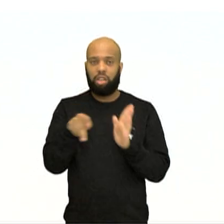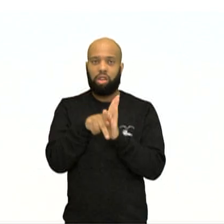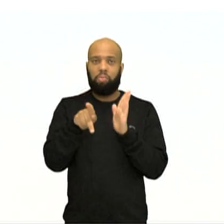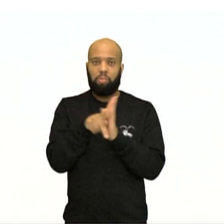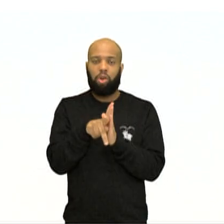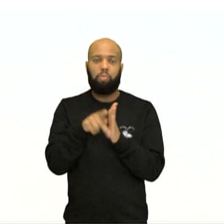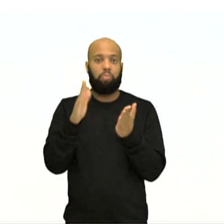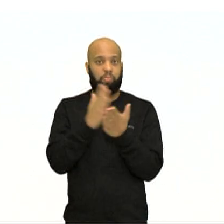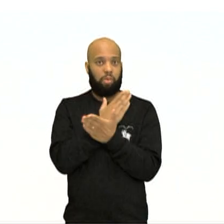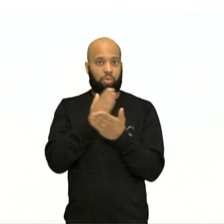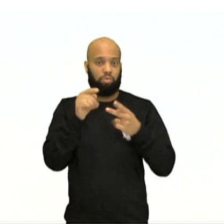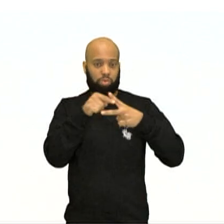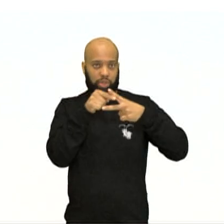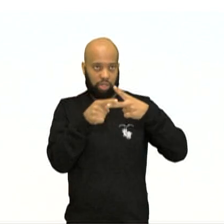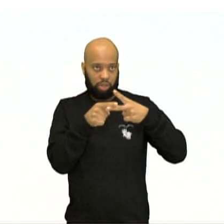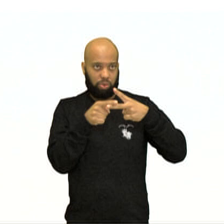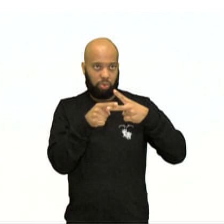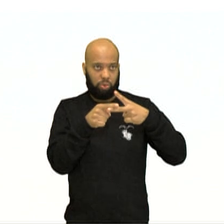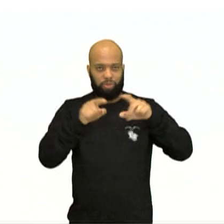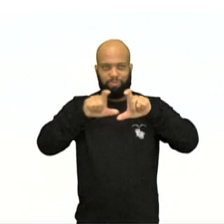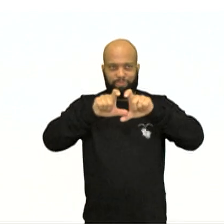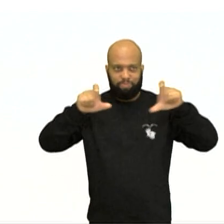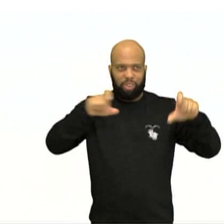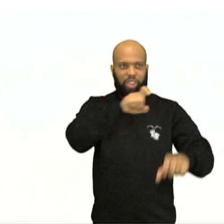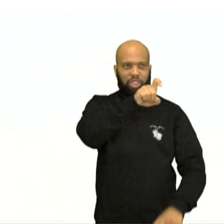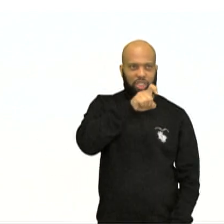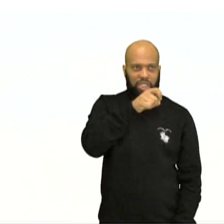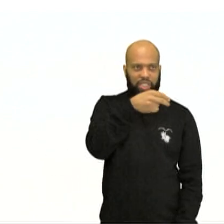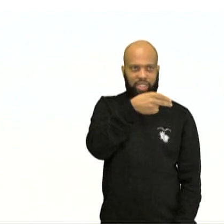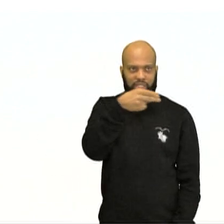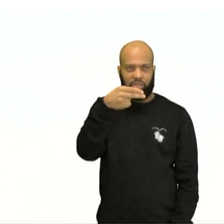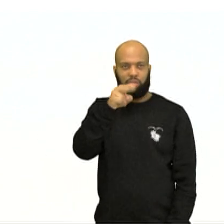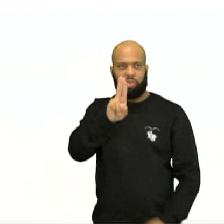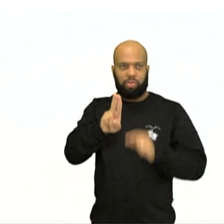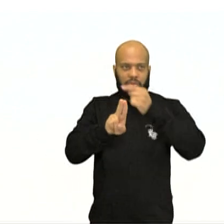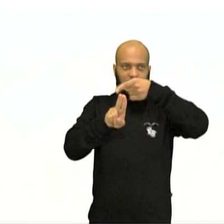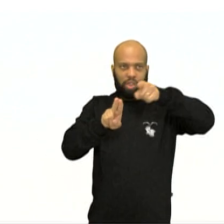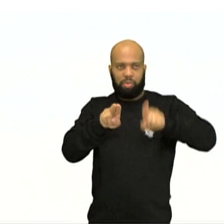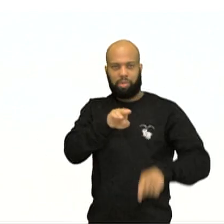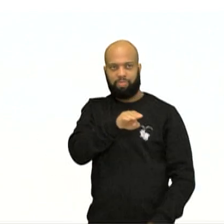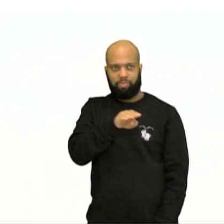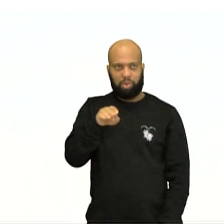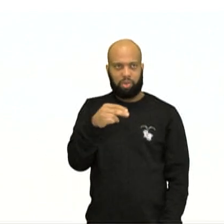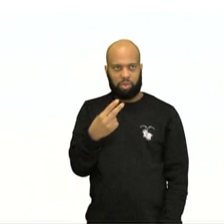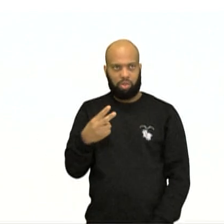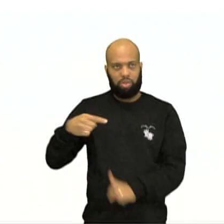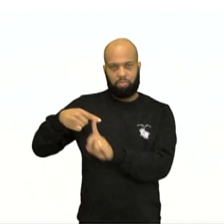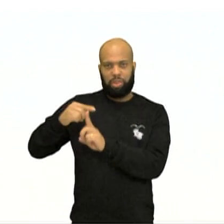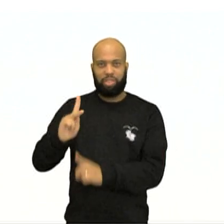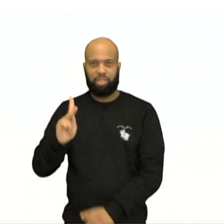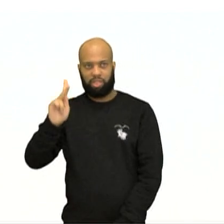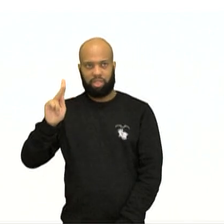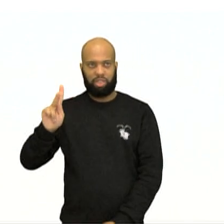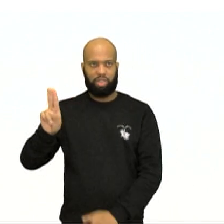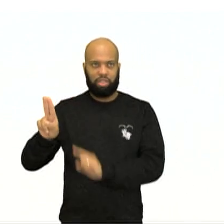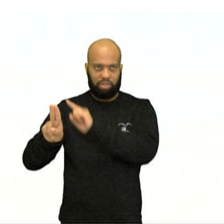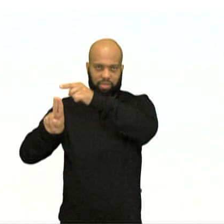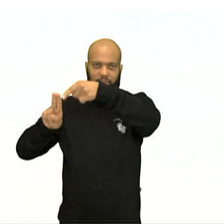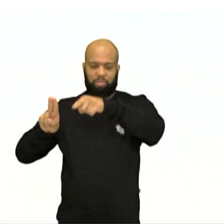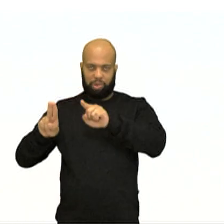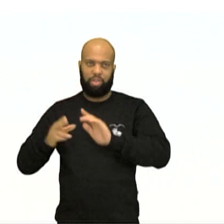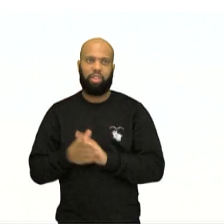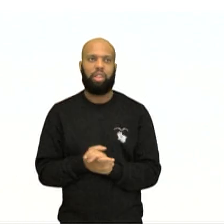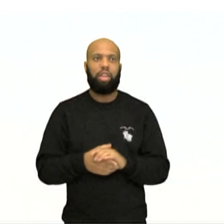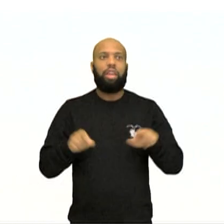k vezes π. Não existem. Isso tinha que estar em vermelho, né? E que o gráfico f de x não passa pelo